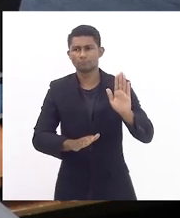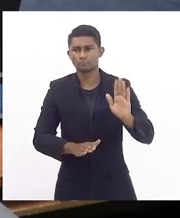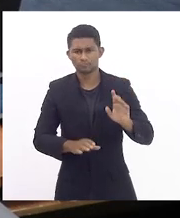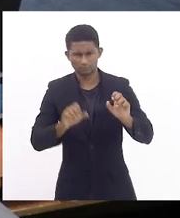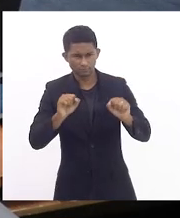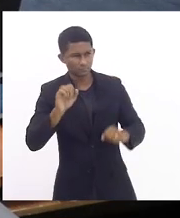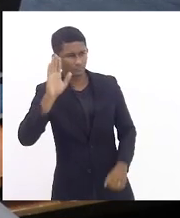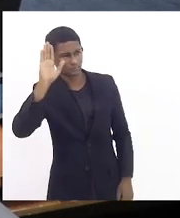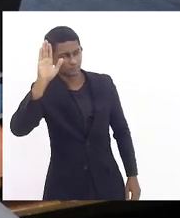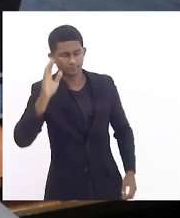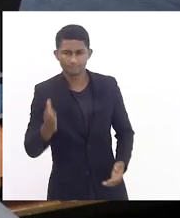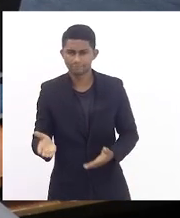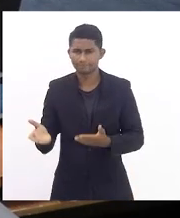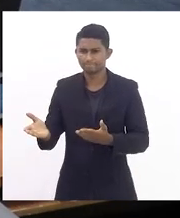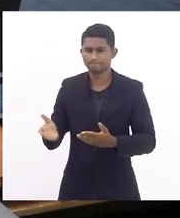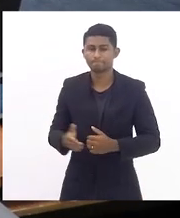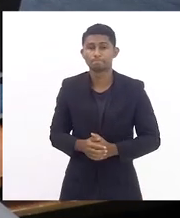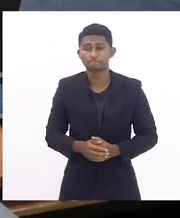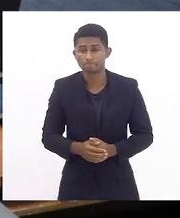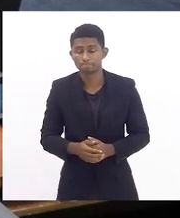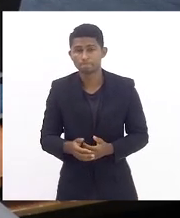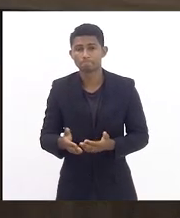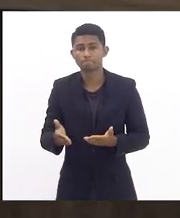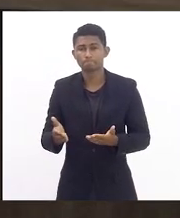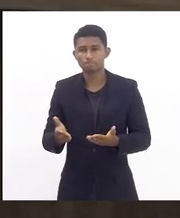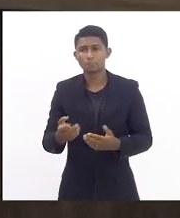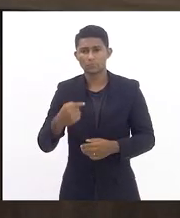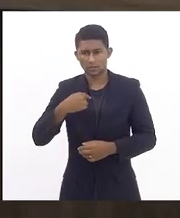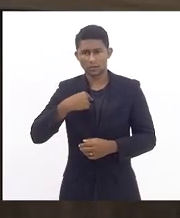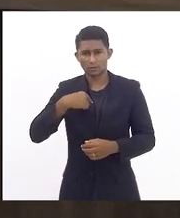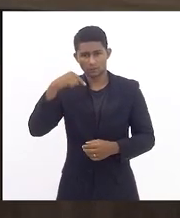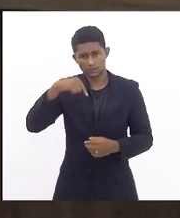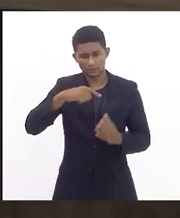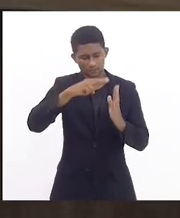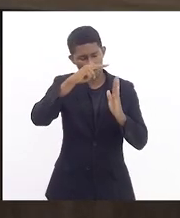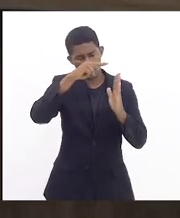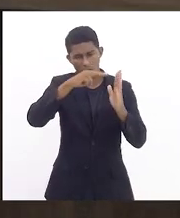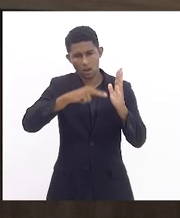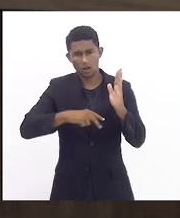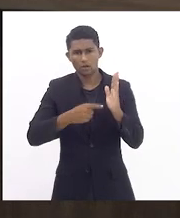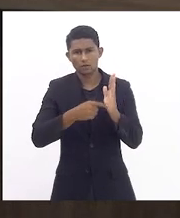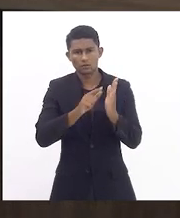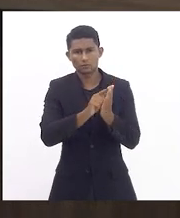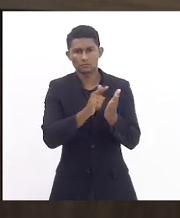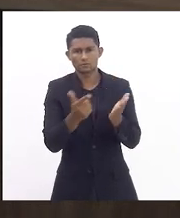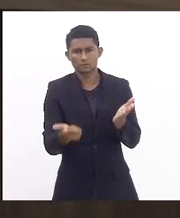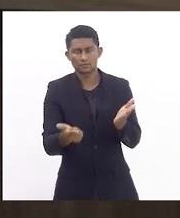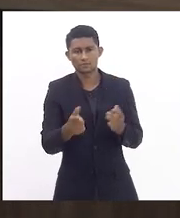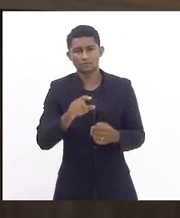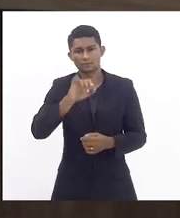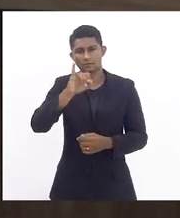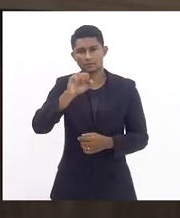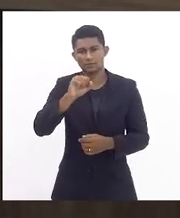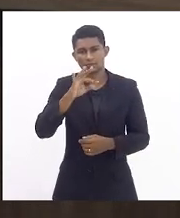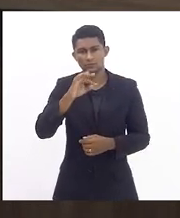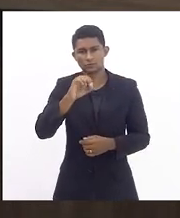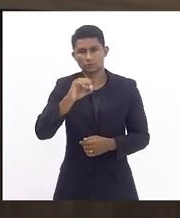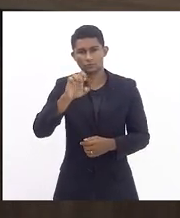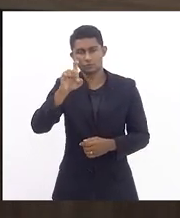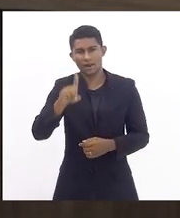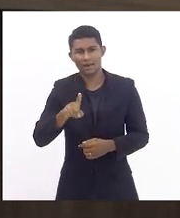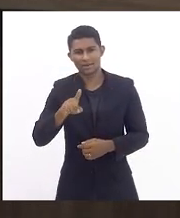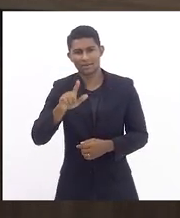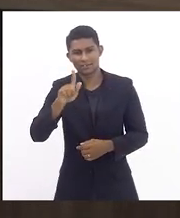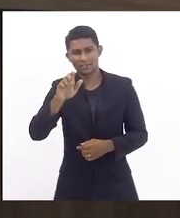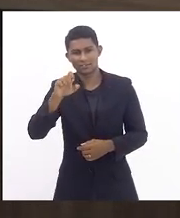parte? Sim. Senhor deputado Daniel Librelon, eu estava lendo aqui uma reportagem da revista Isto É Gente, onde tem